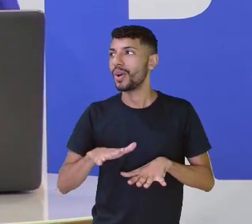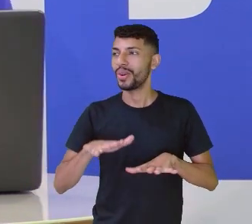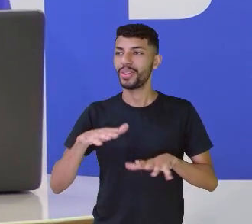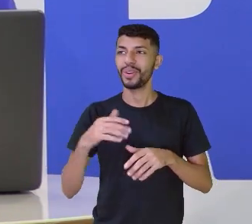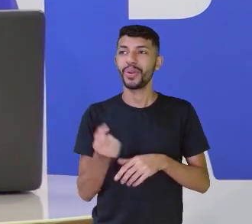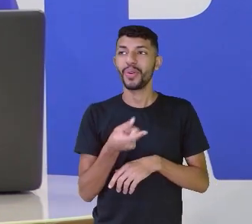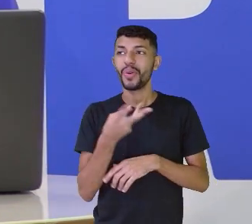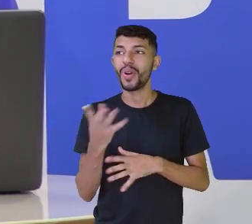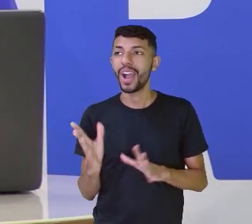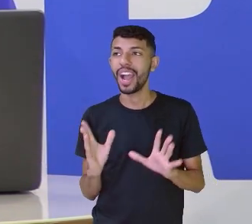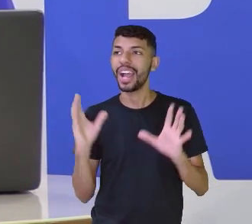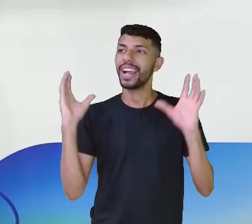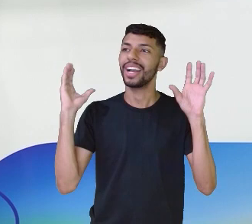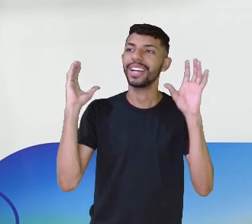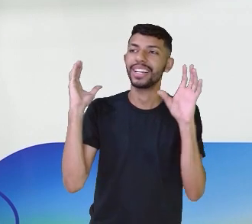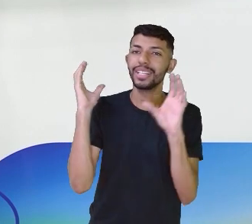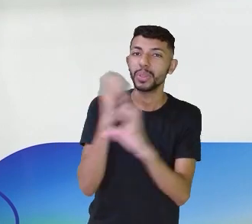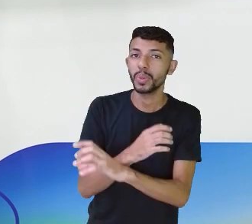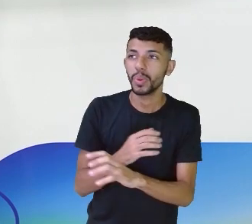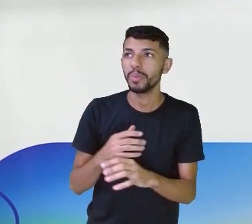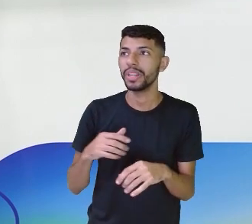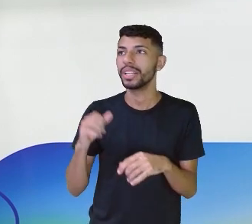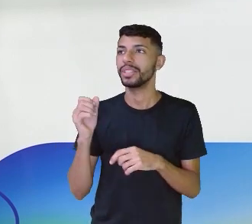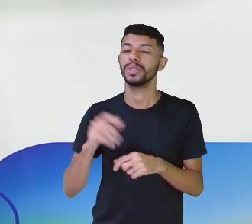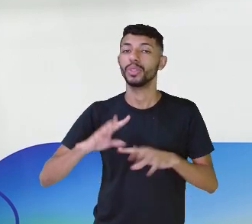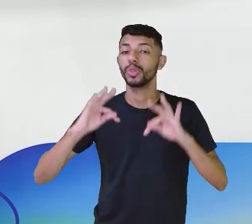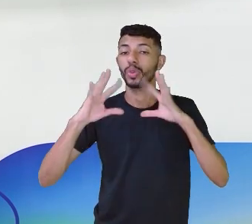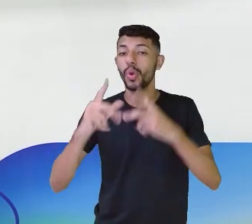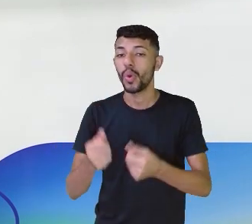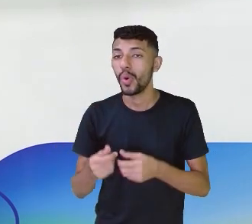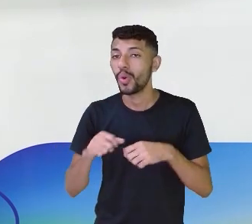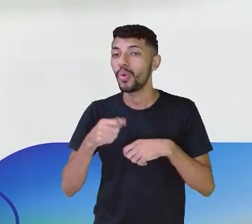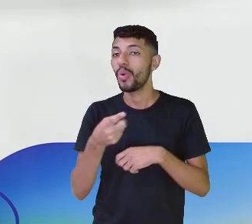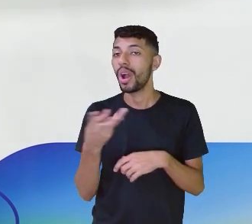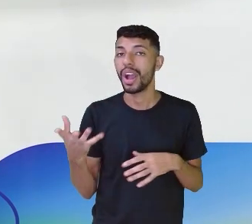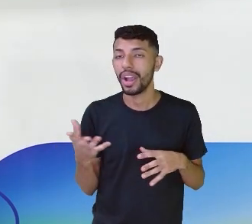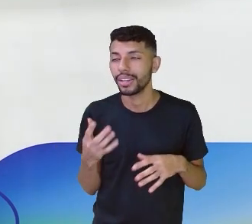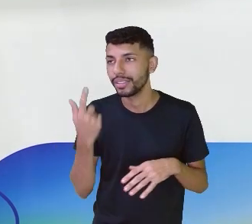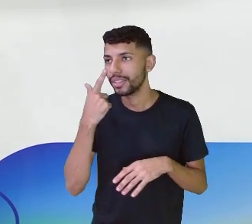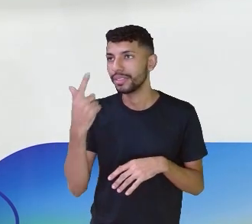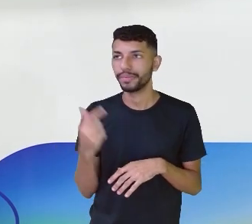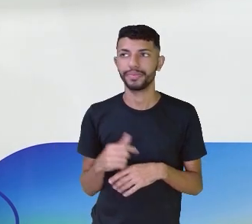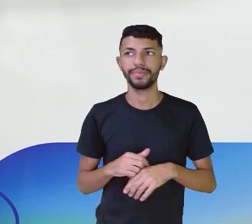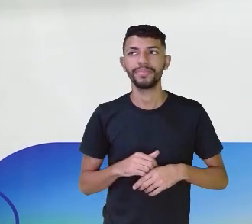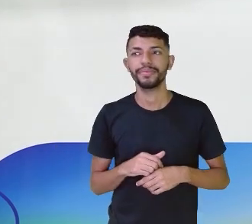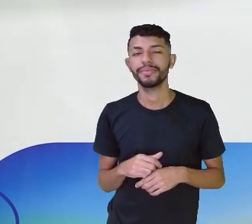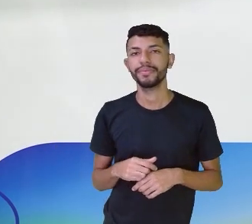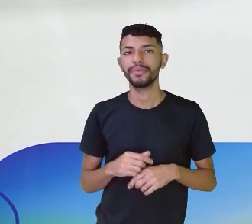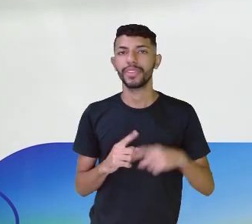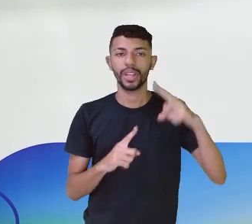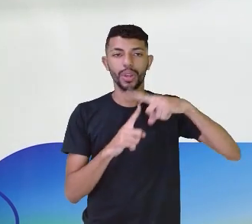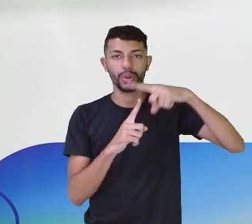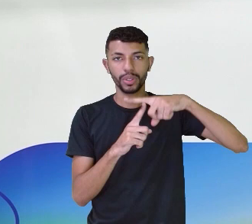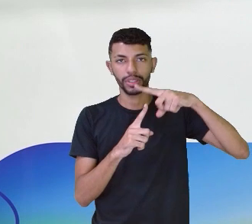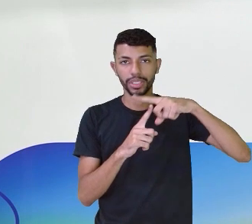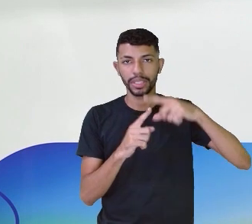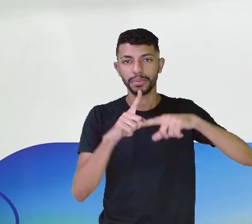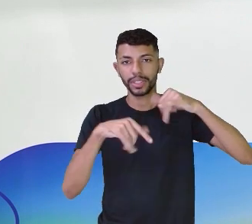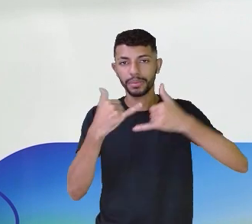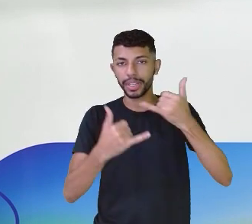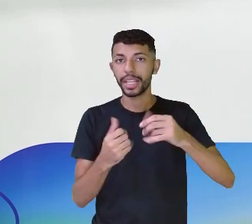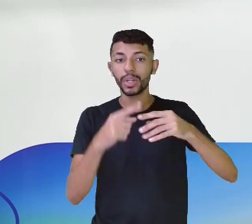total? Quase que era um spoiler. Quase, quase, quase. Pessoal, os tipos de brinquedos são